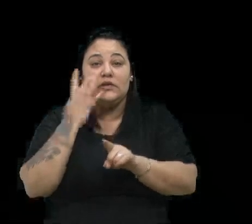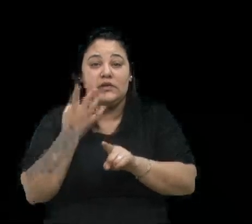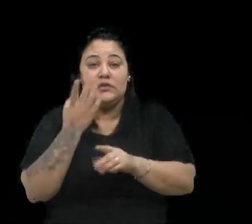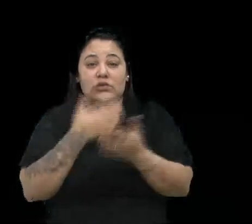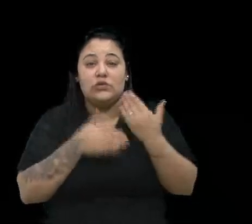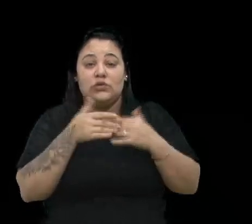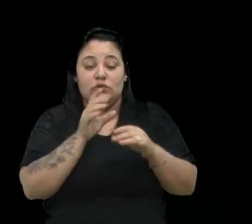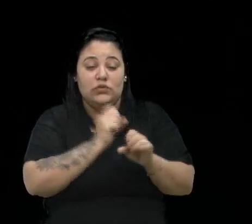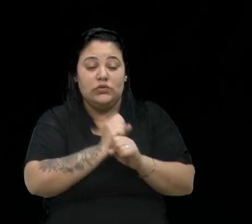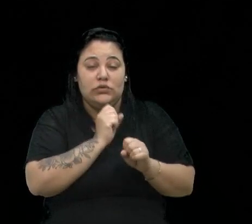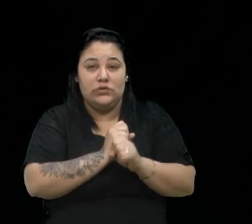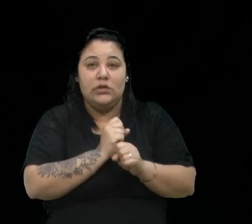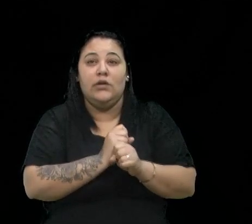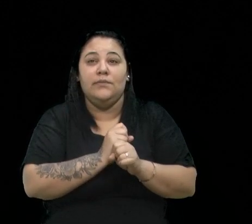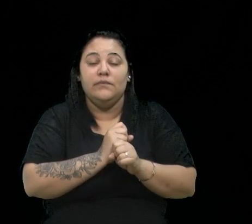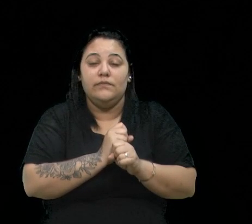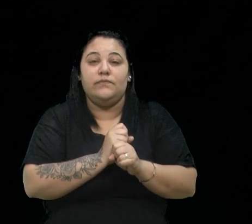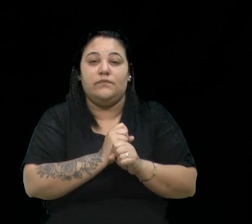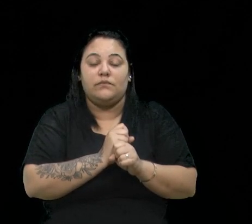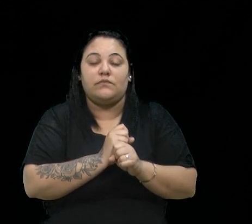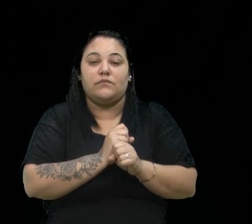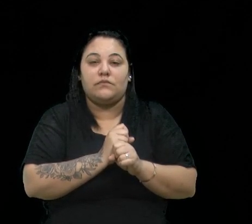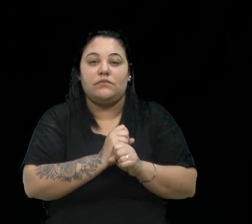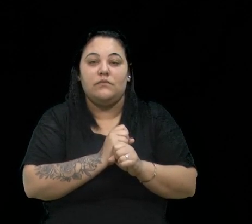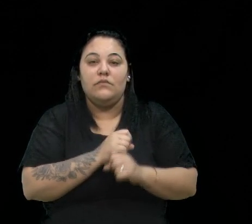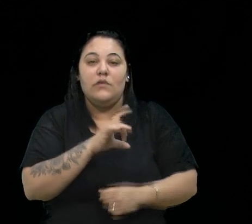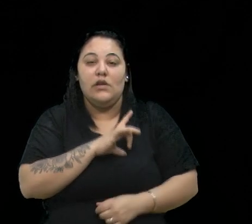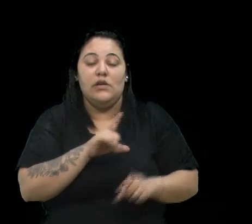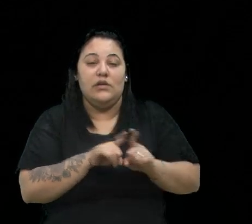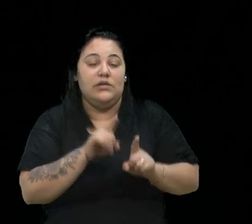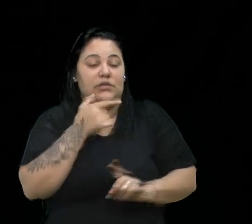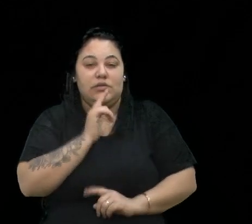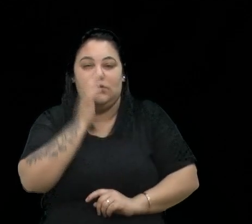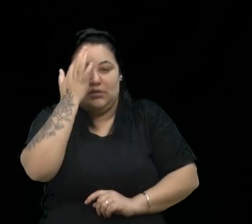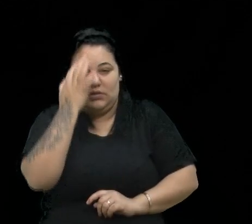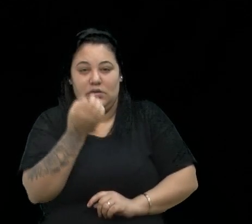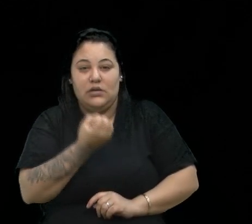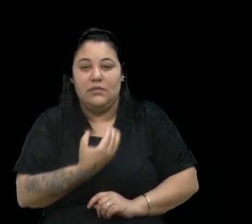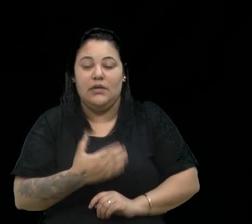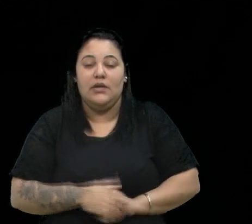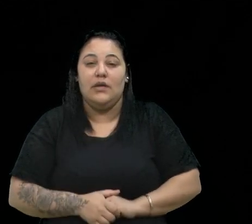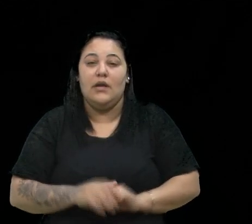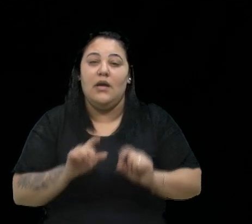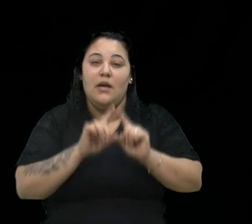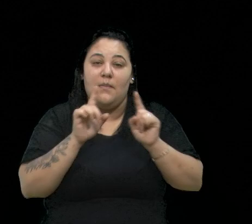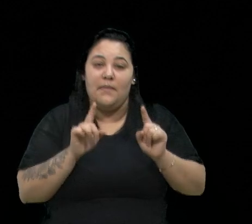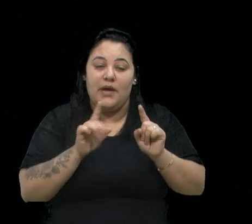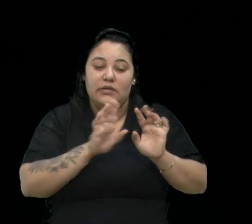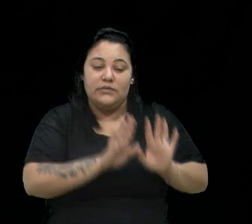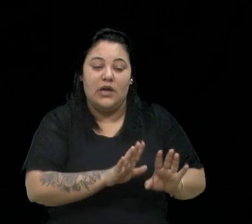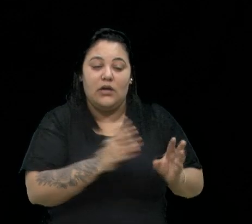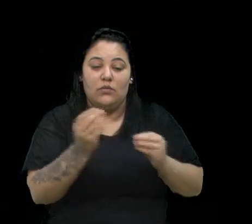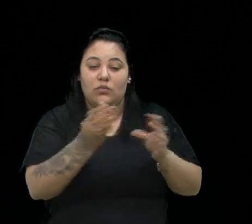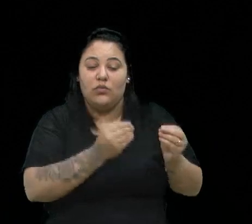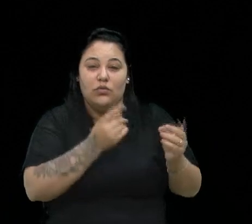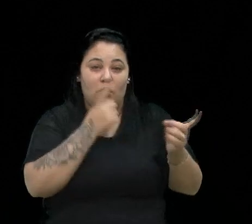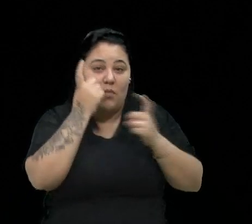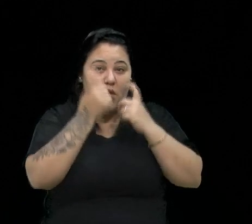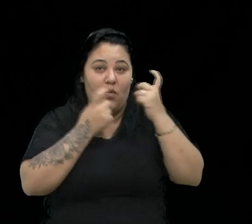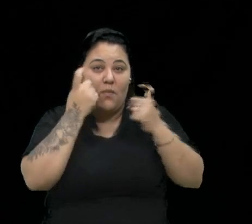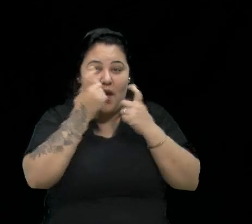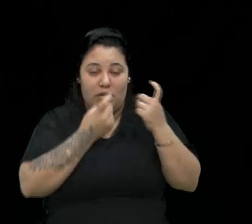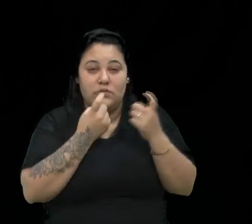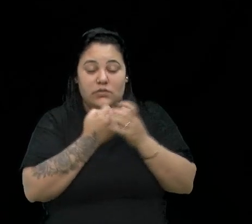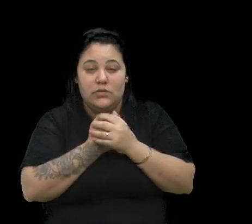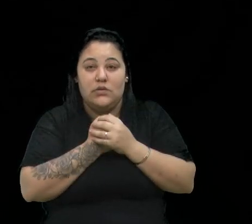anos acontece isso. Então, eles não entenderam muito bem, mas ficaram muito preocupados com